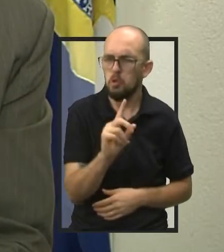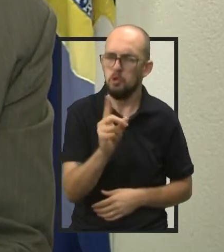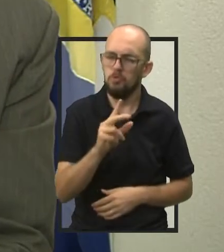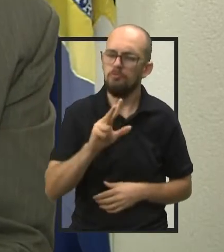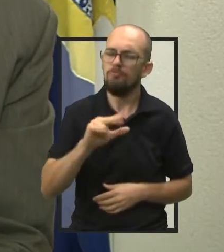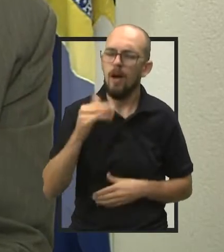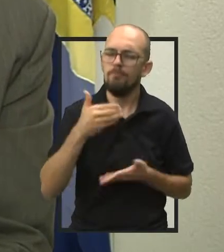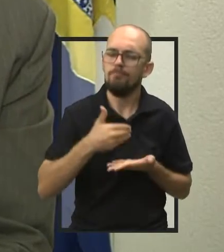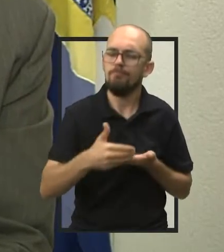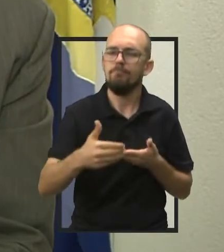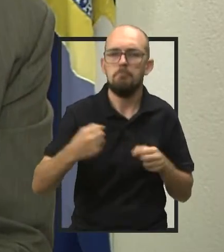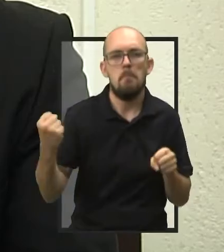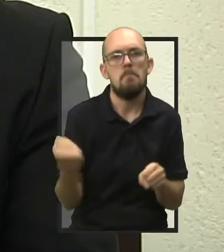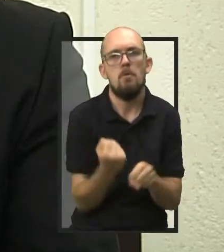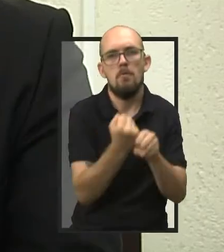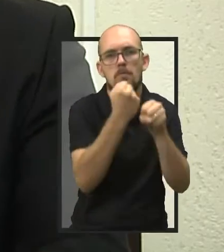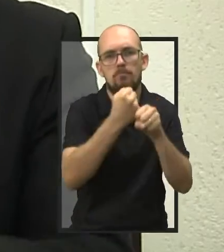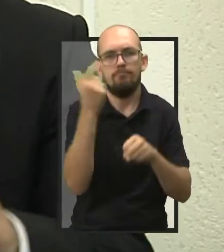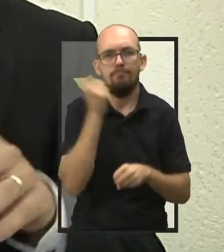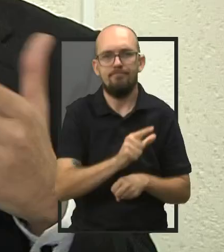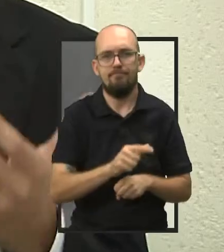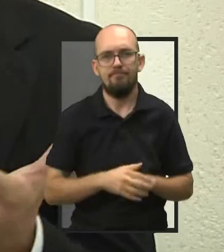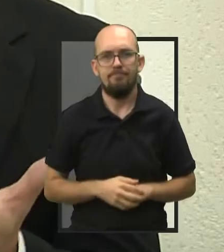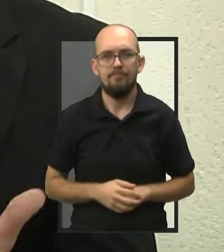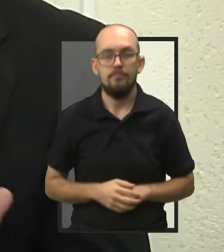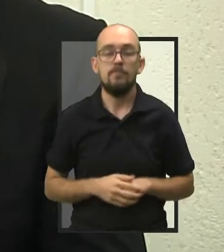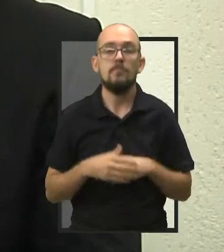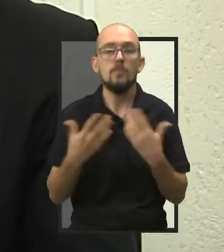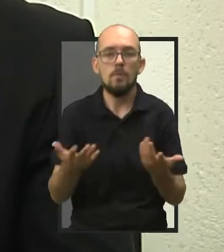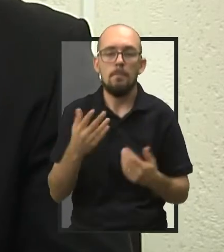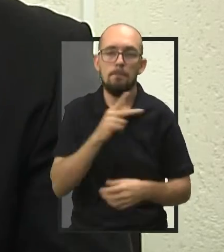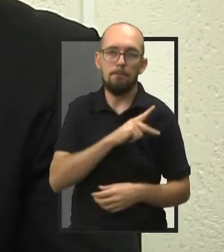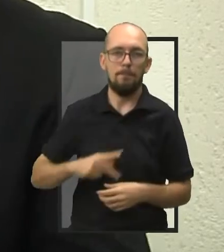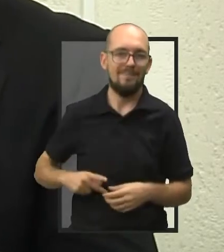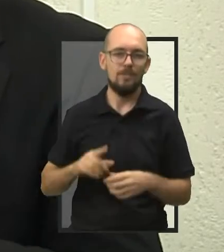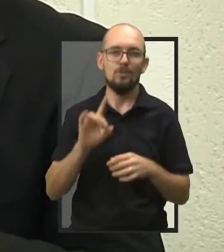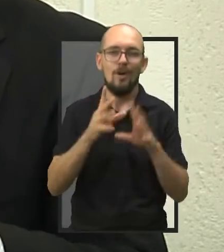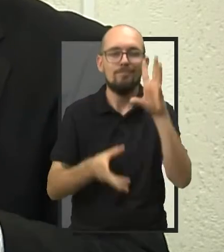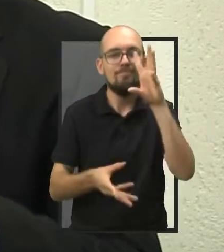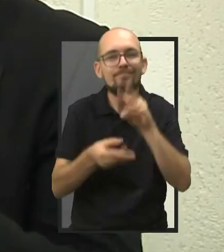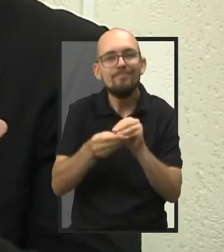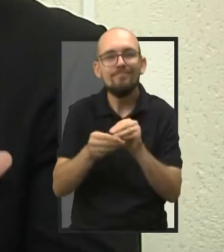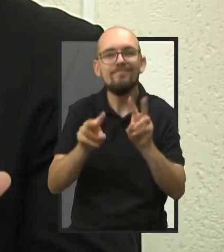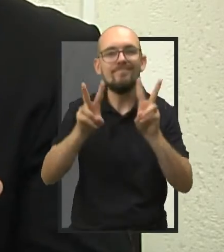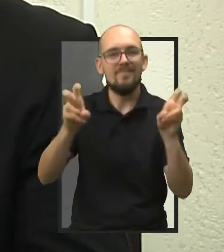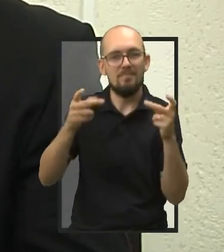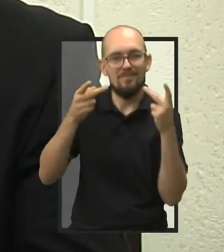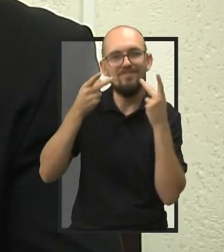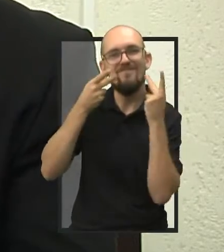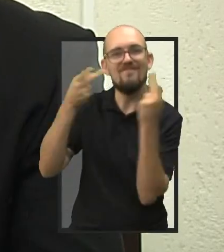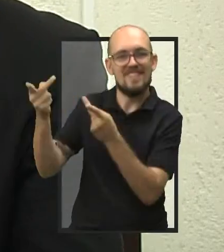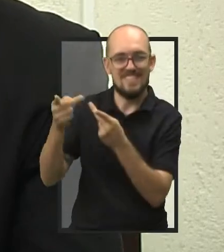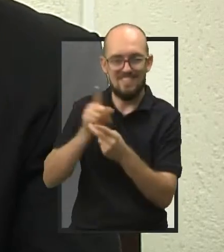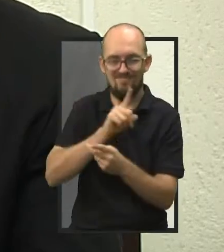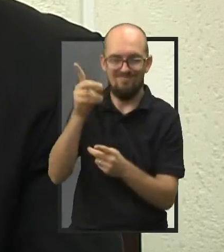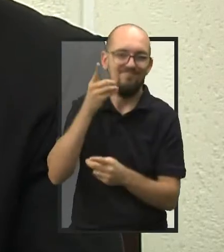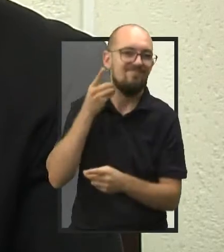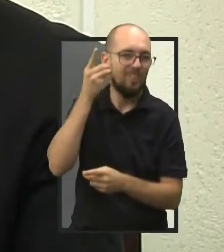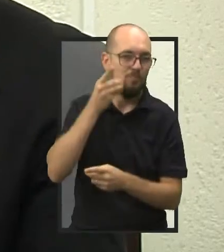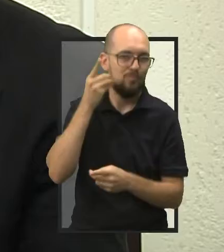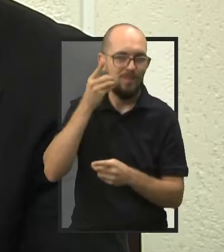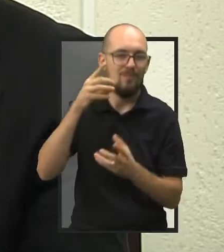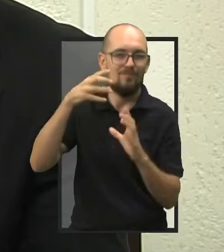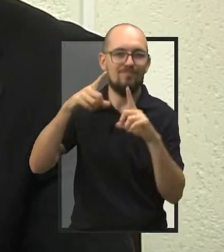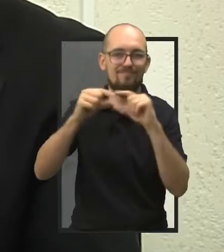conquista dessa UPA para a nossa cidade. Bom, presidente, para a gente encerrar essa questão da visita aos gabinetes dos deputados, o